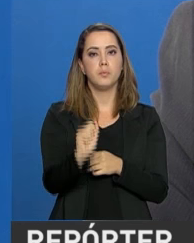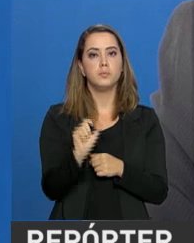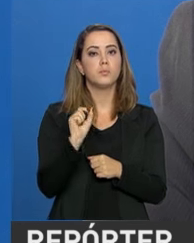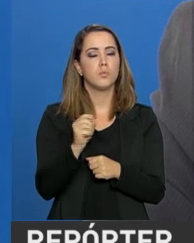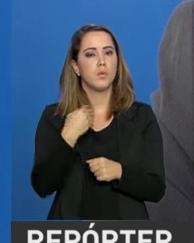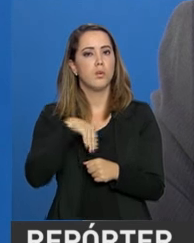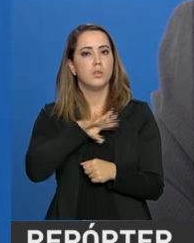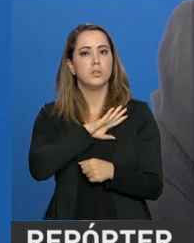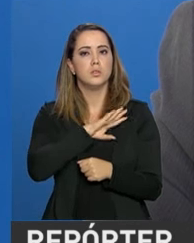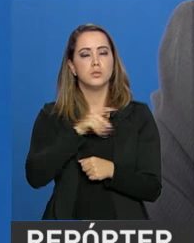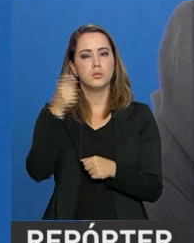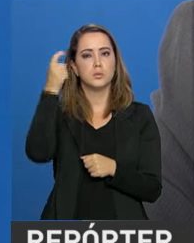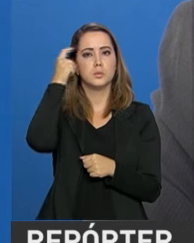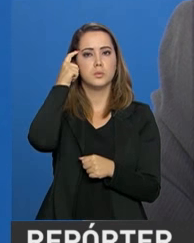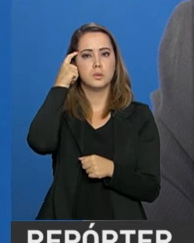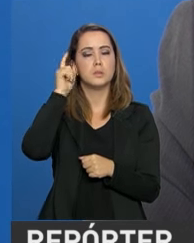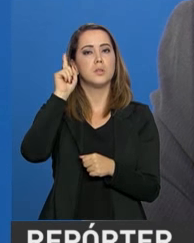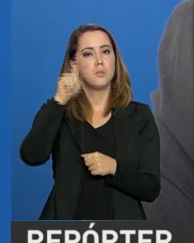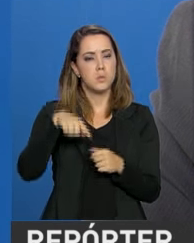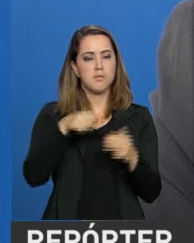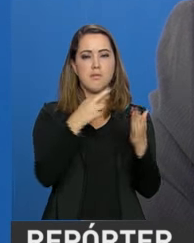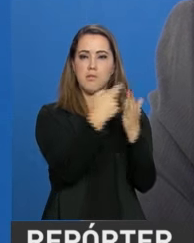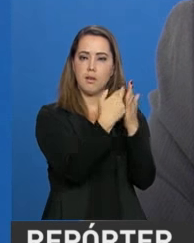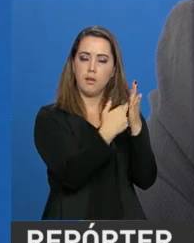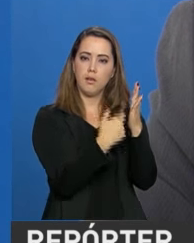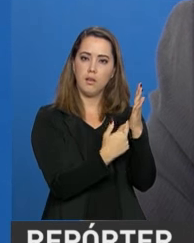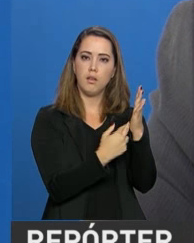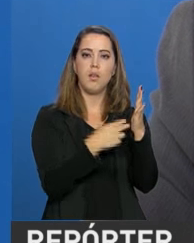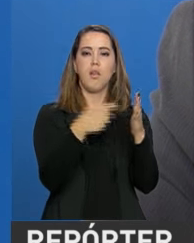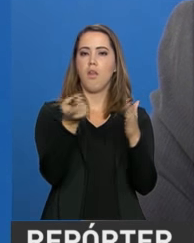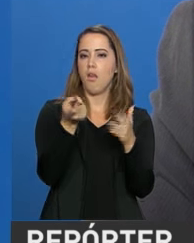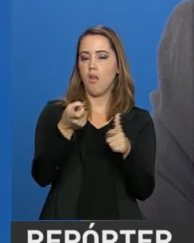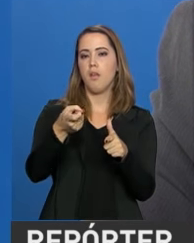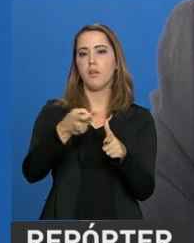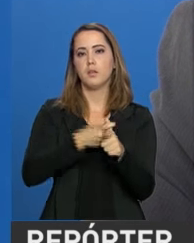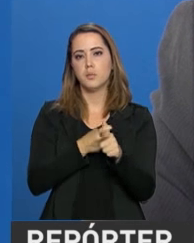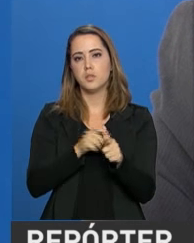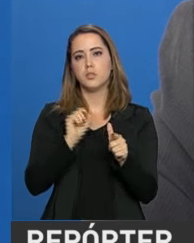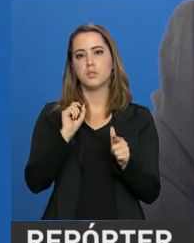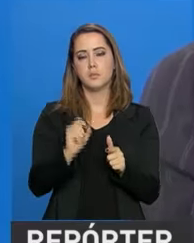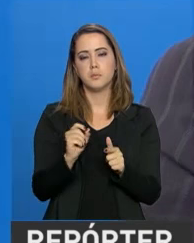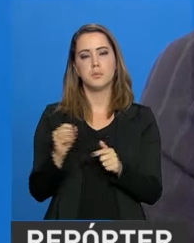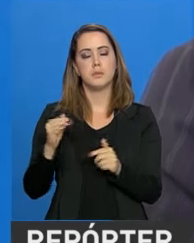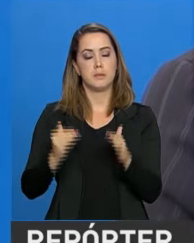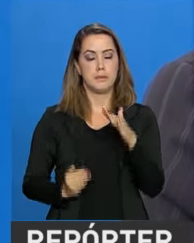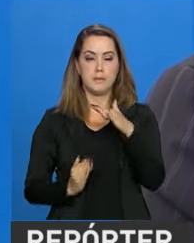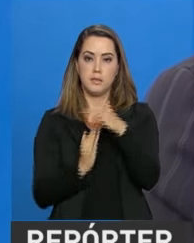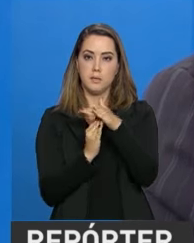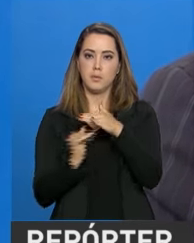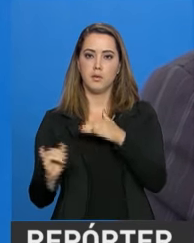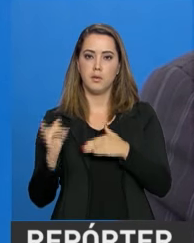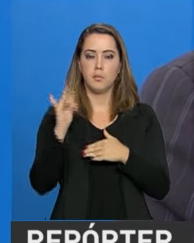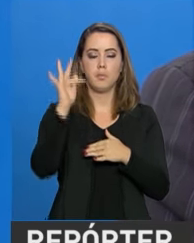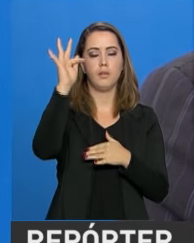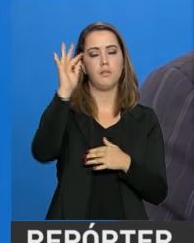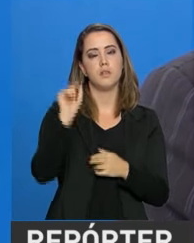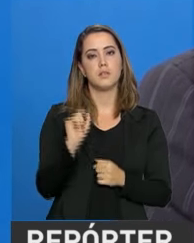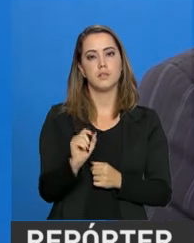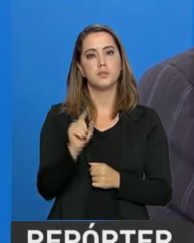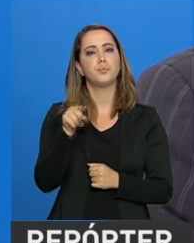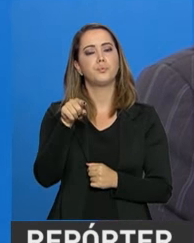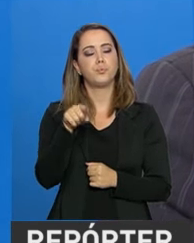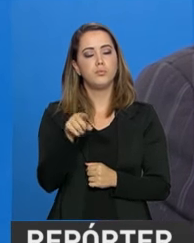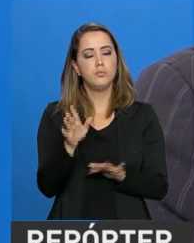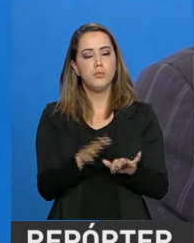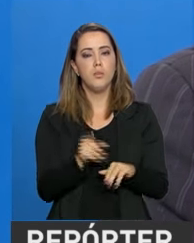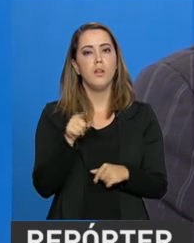para o crescimento das despesas eh do avante, que seria limitar pela inflação. Esta era uma reivindicação